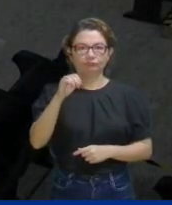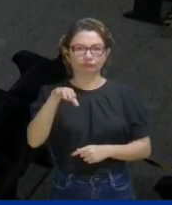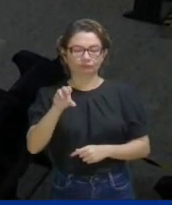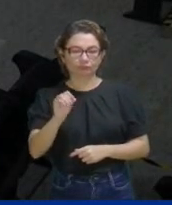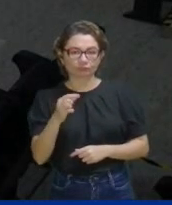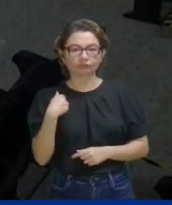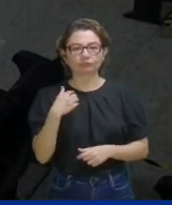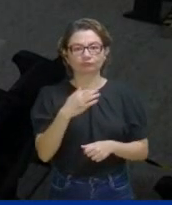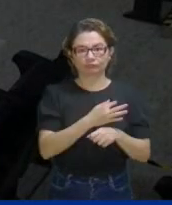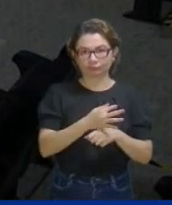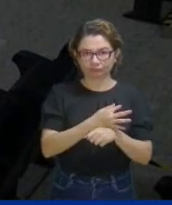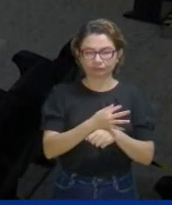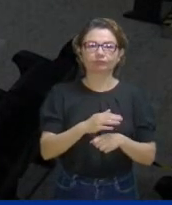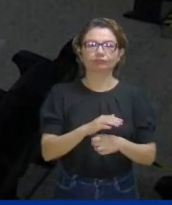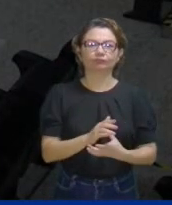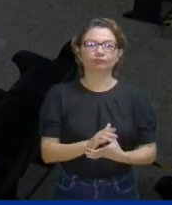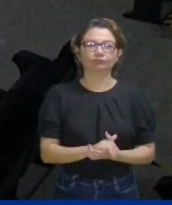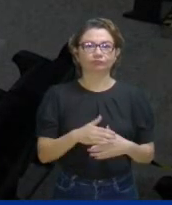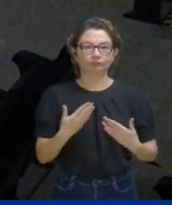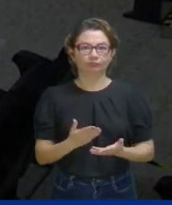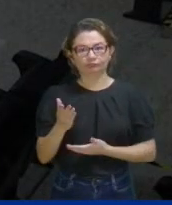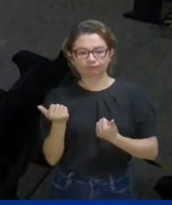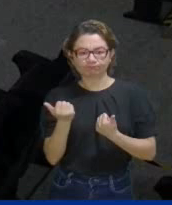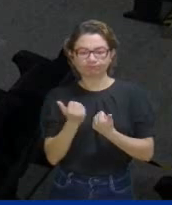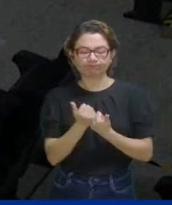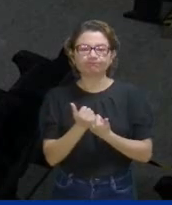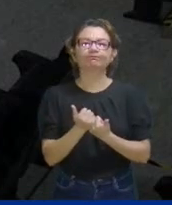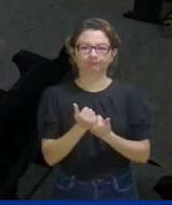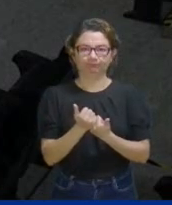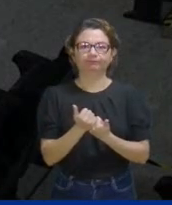dias, e ele